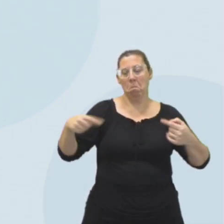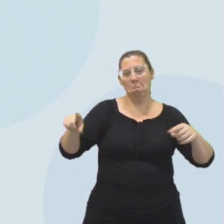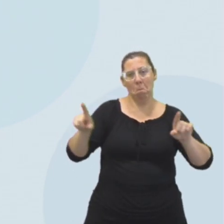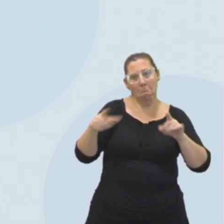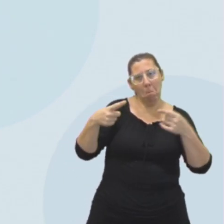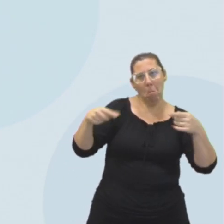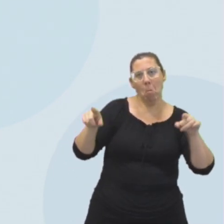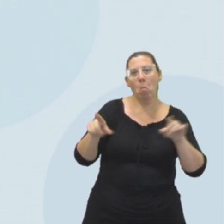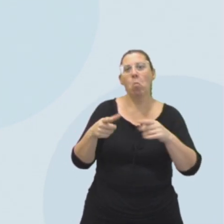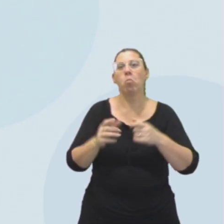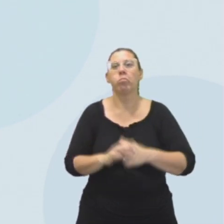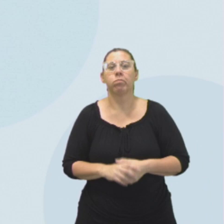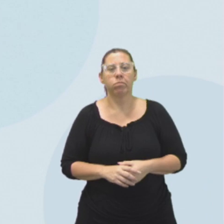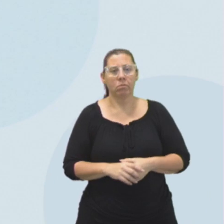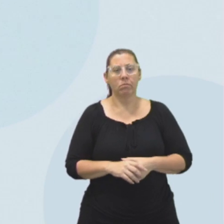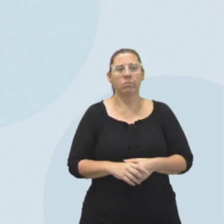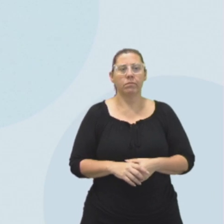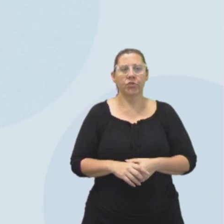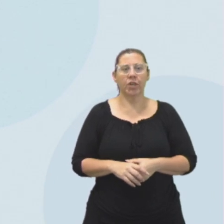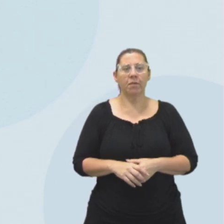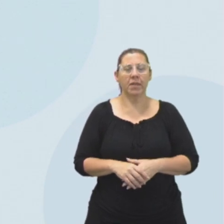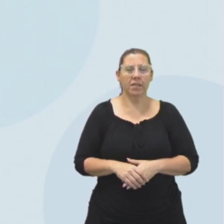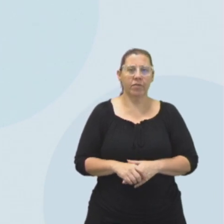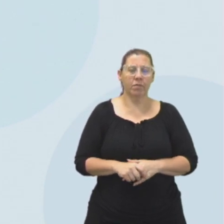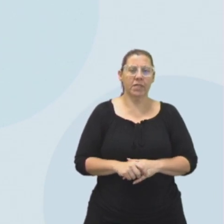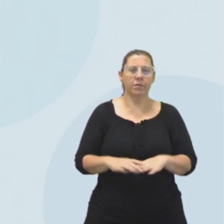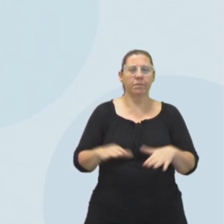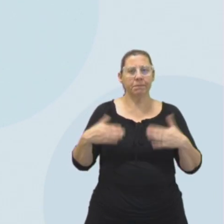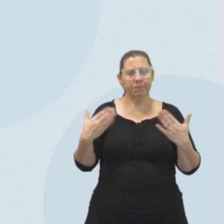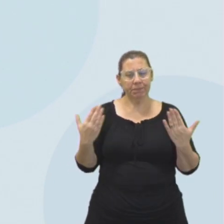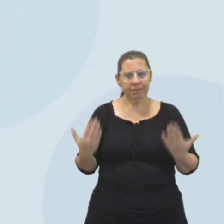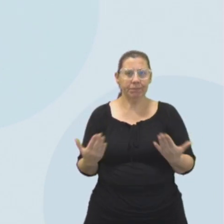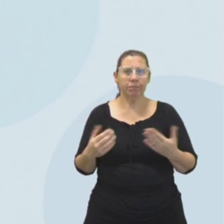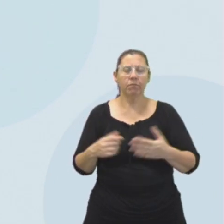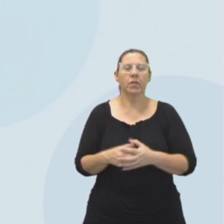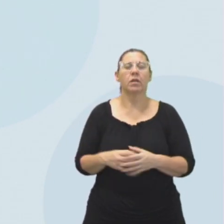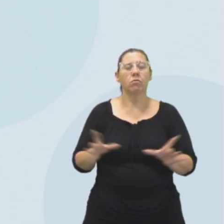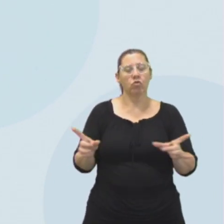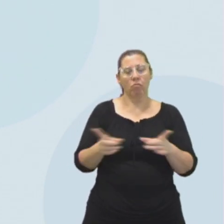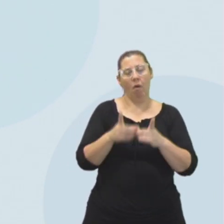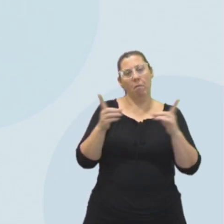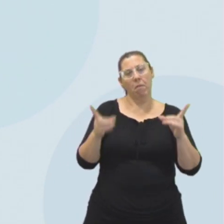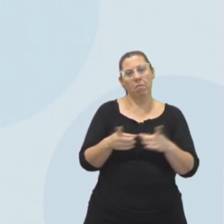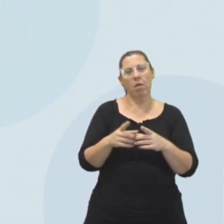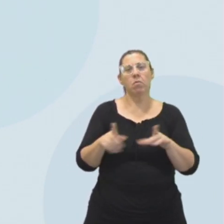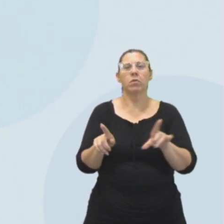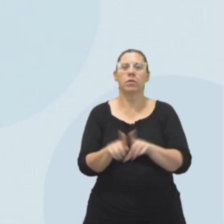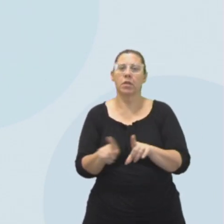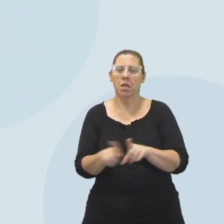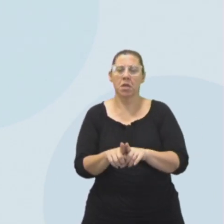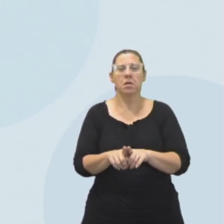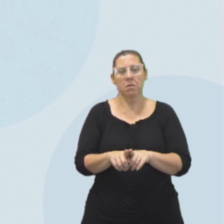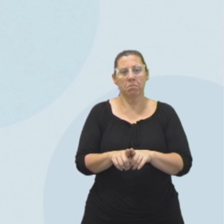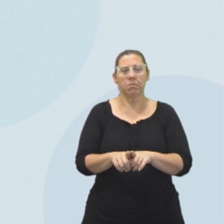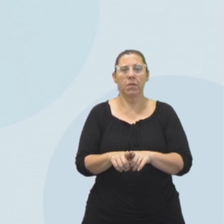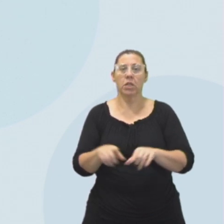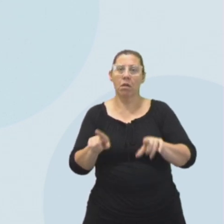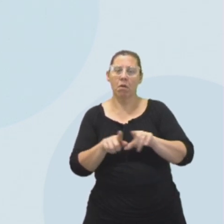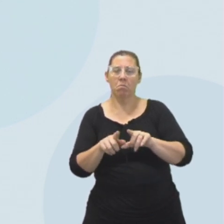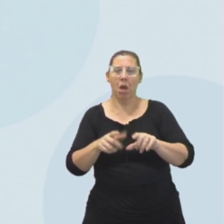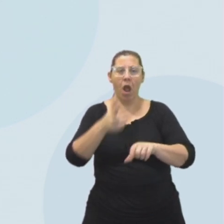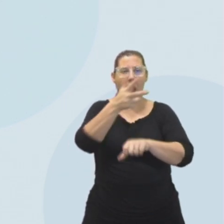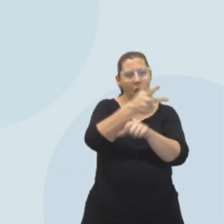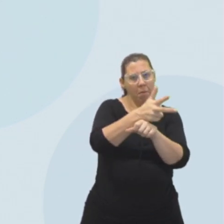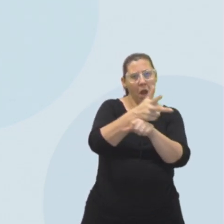visuais, múltiplas imagens estáticas ou dinâmicas, e também vários movimentos da câmera. A gente